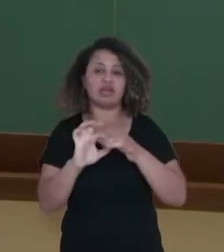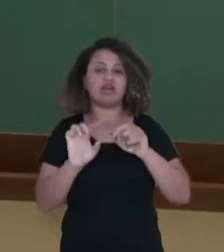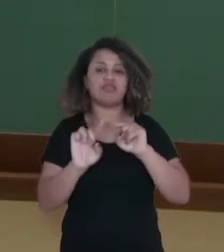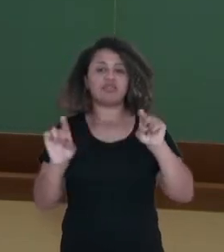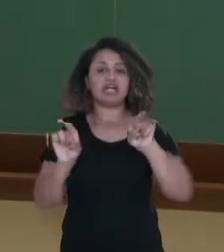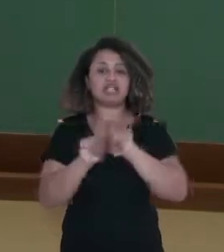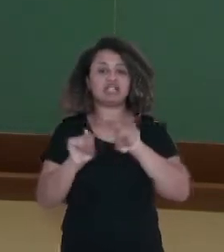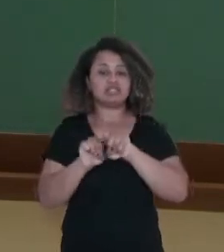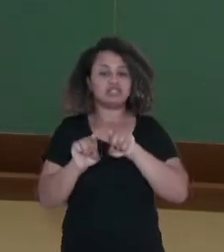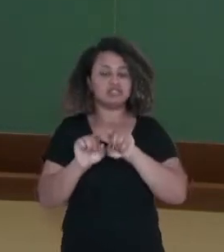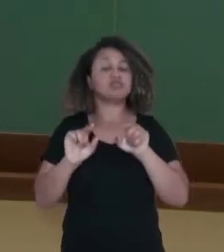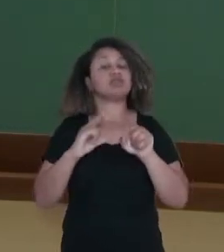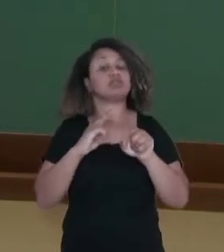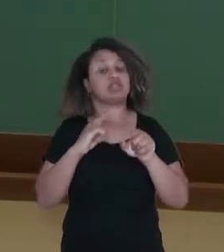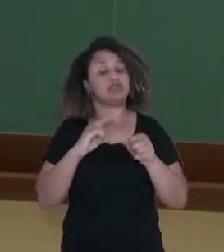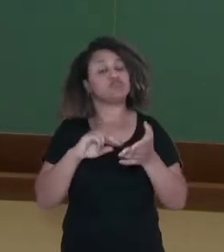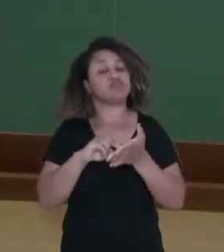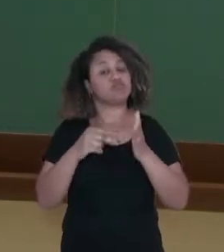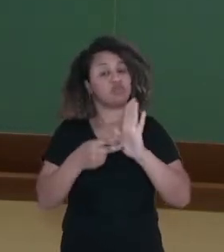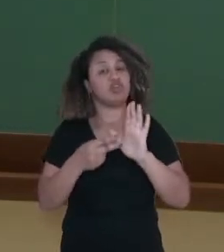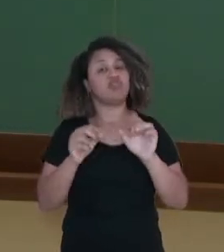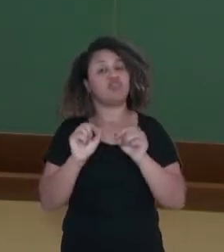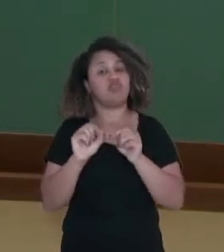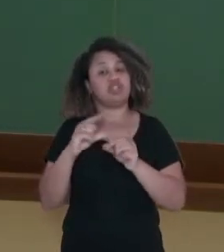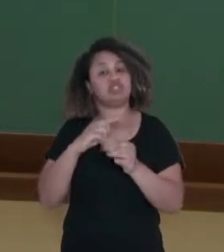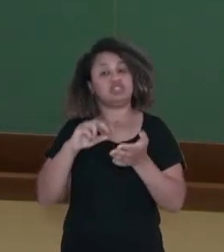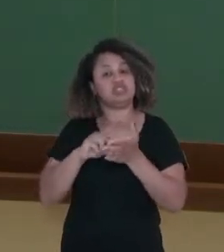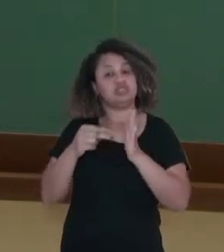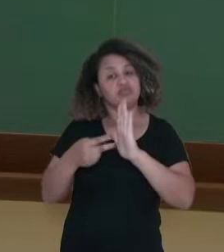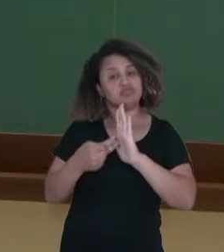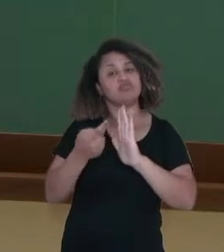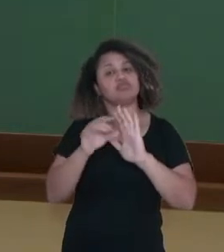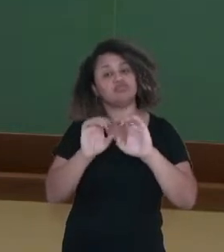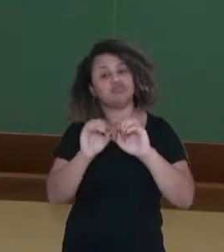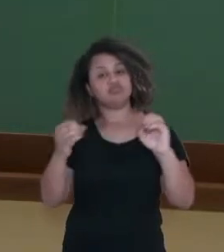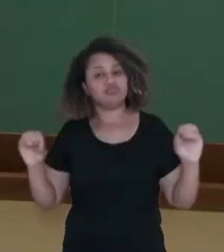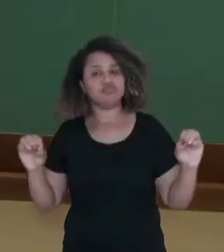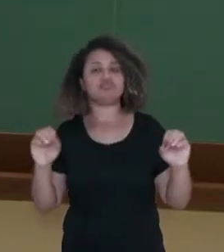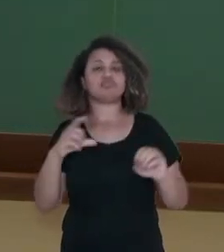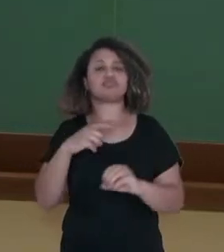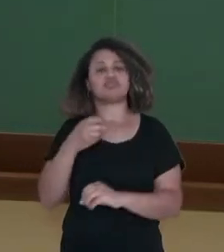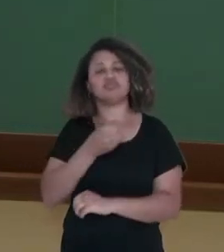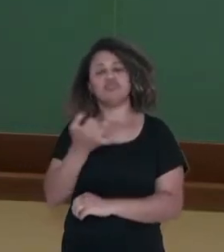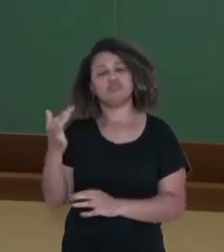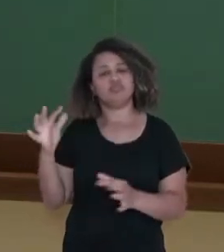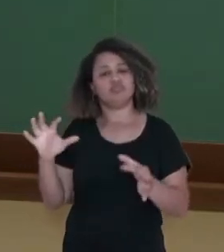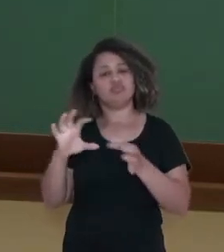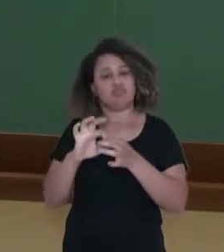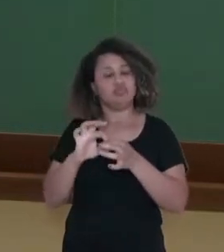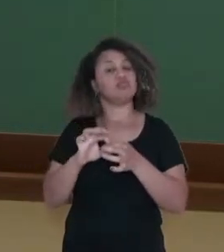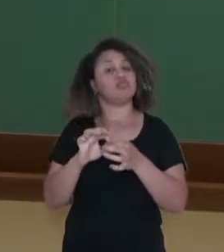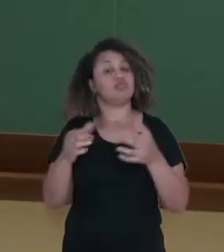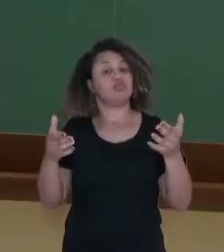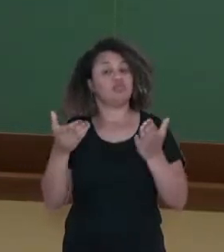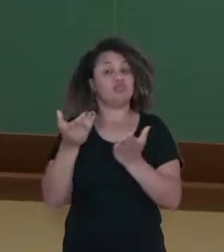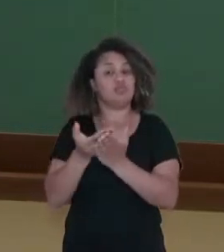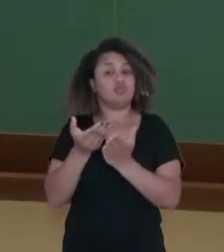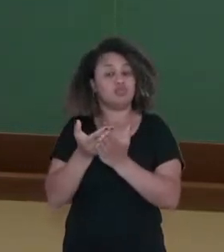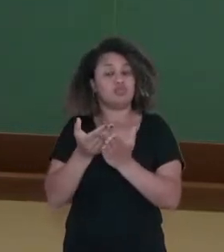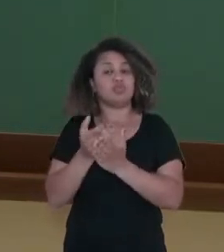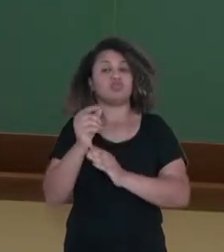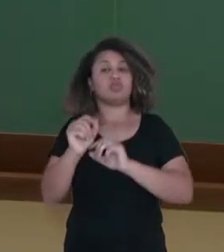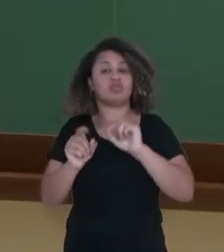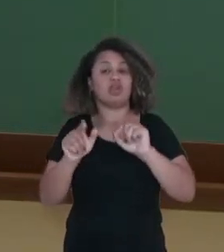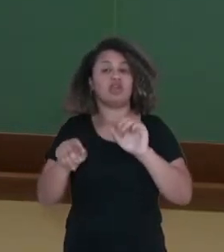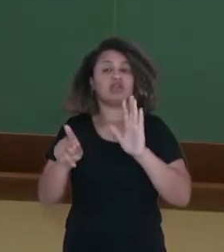dão sentido para as orações coordenadas. Então, nós temos aqui algumas conjunções que nós vamos estudar hoje, que são as